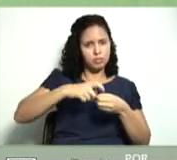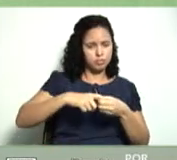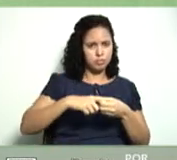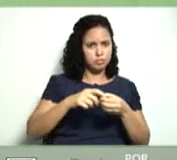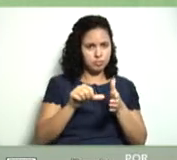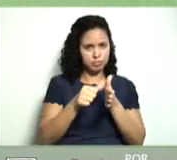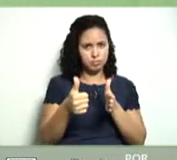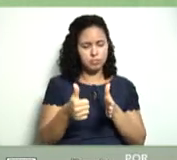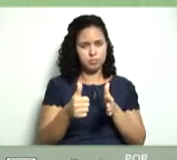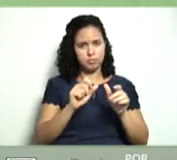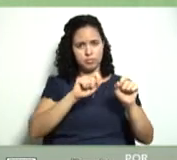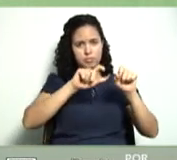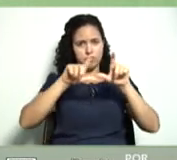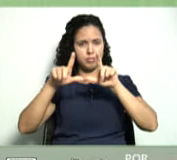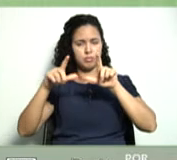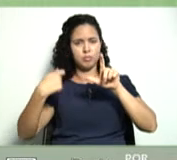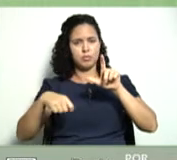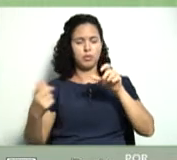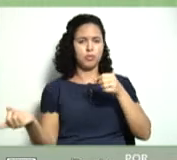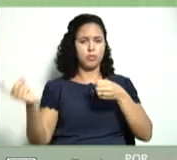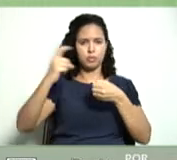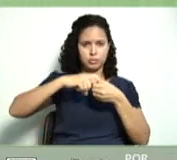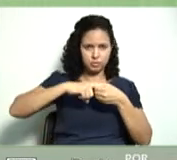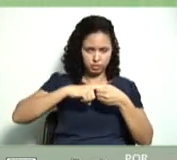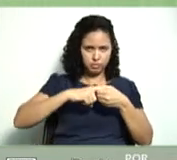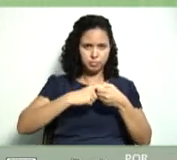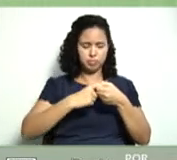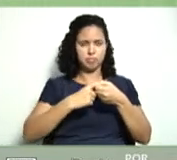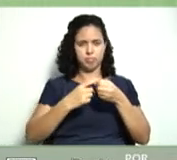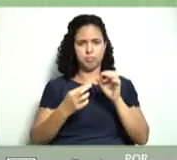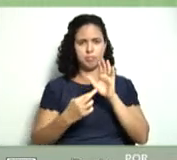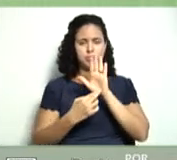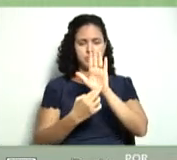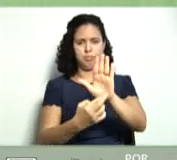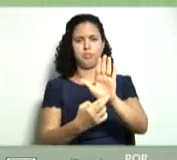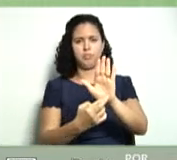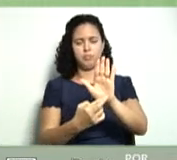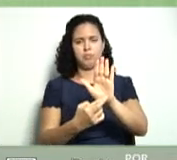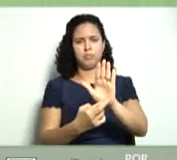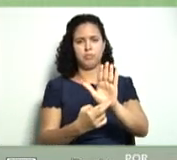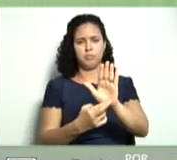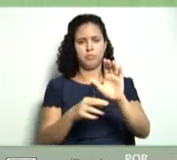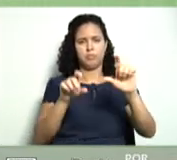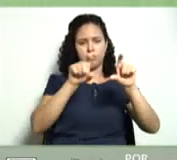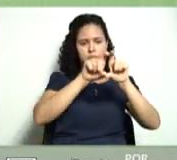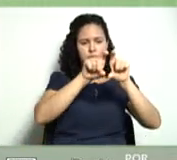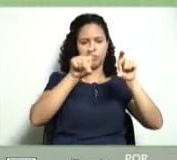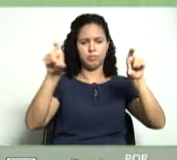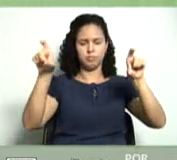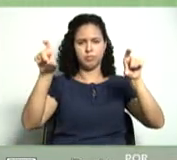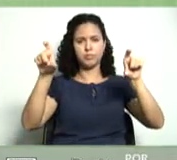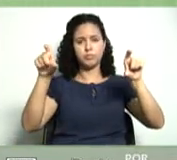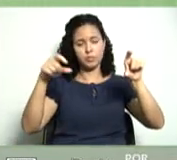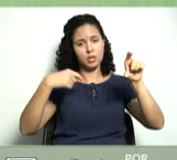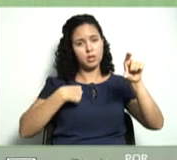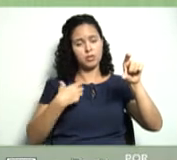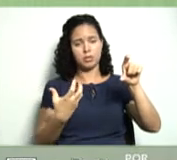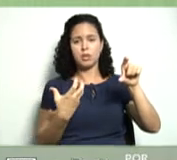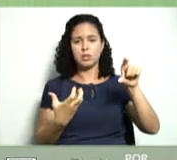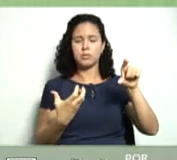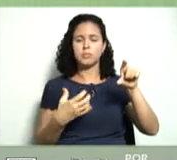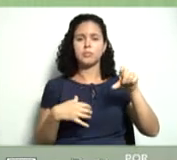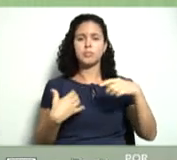que eu tenho que vai tornar a cnet da página para aparecer as configurações que eu estou executando